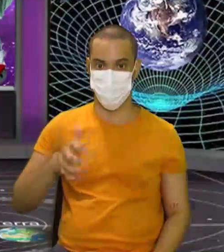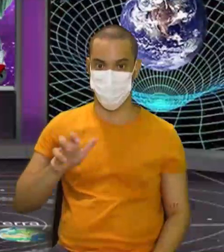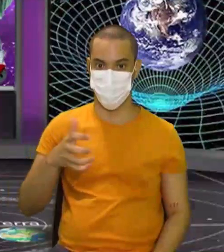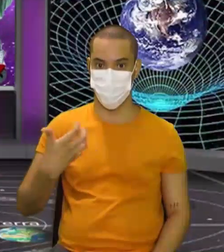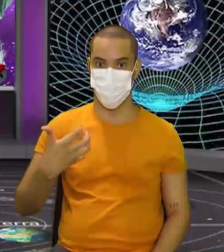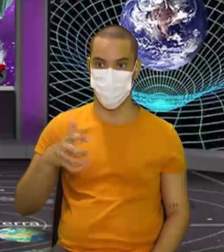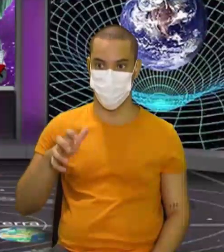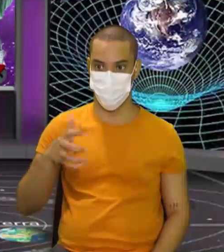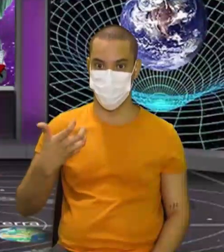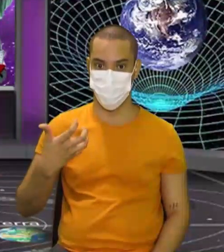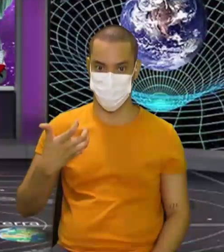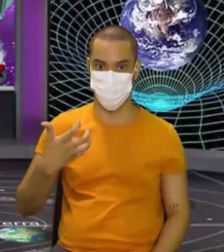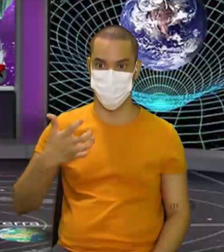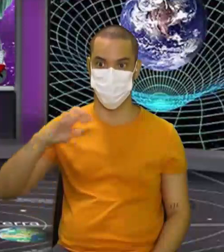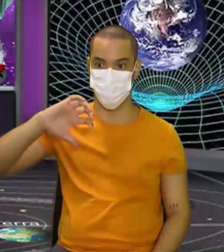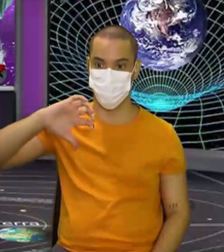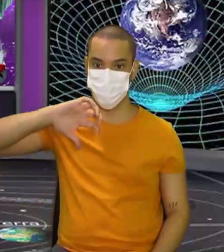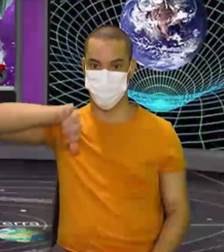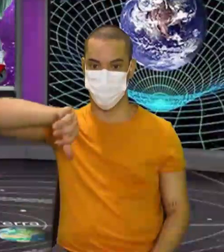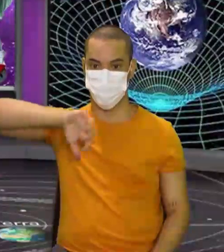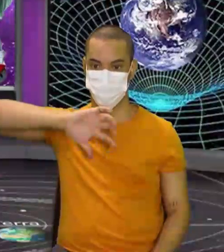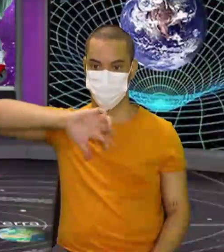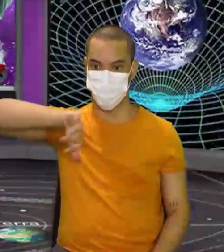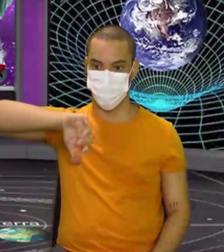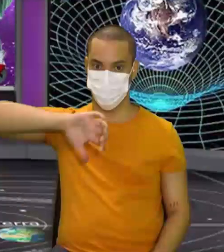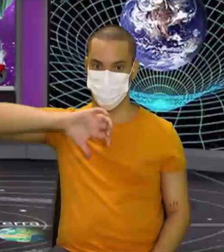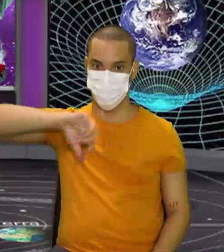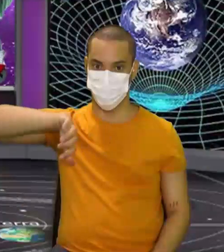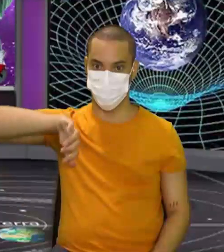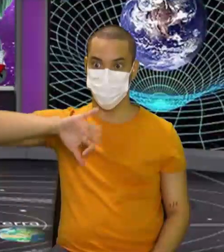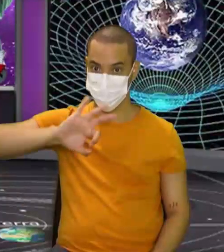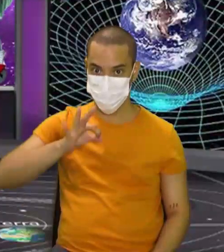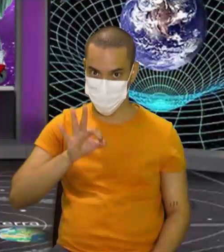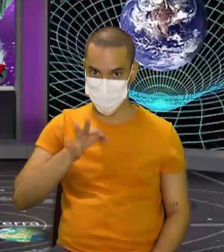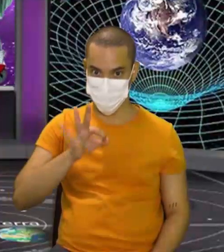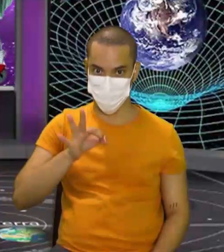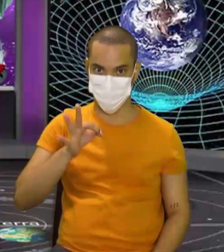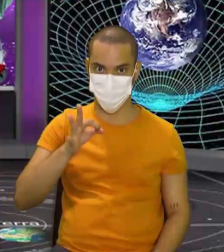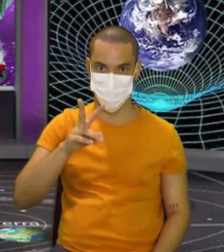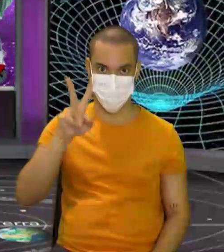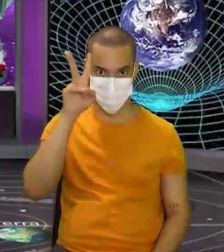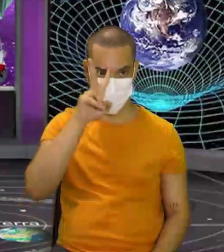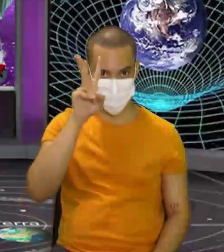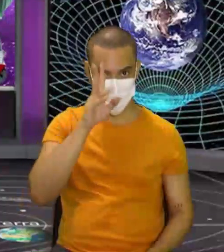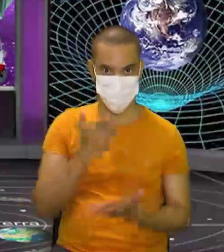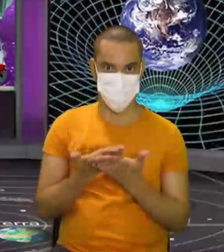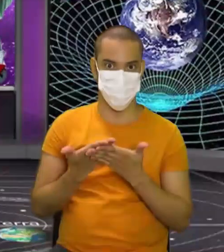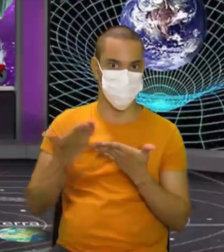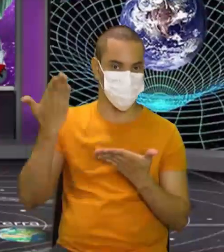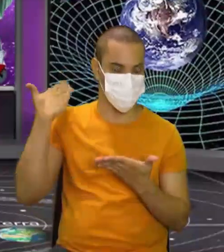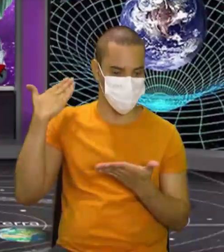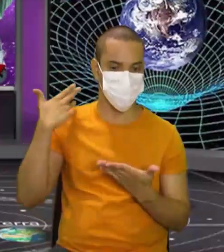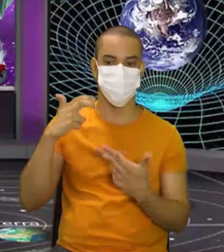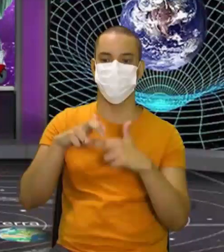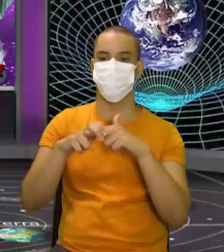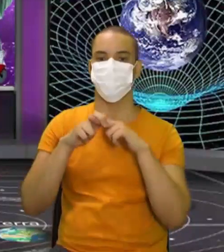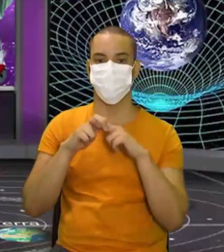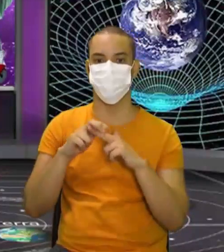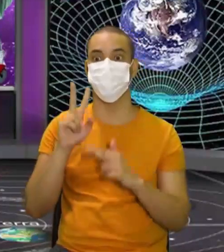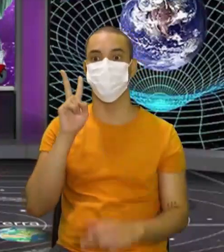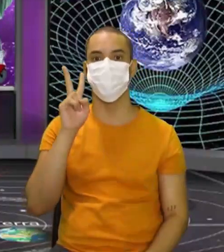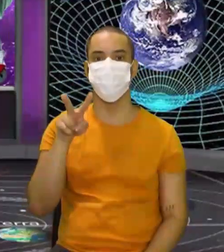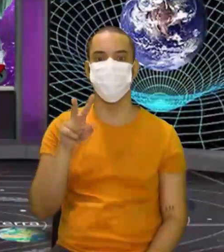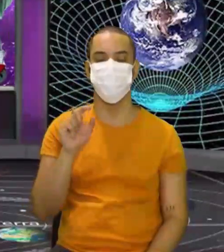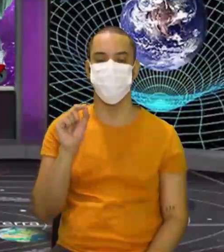gira nesse sentido. Se está para baixo, gira nesse sentido. Beleza? Então, vamos olhar lá. Olhando a figura,